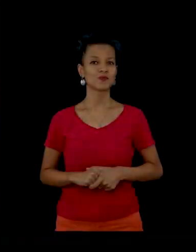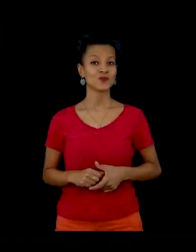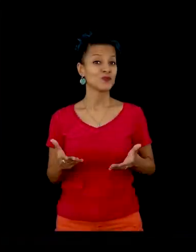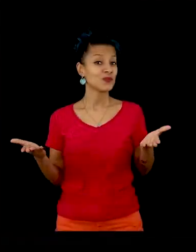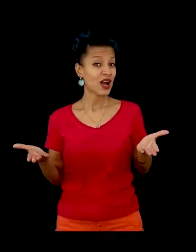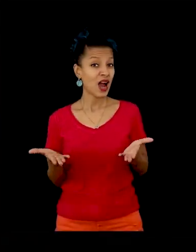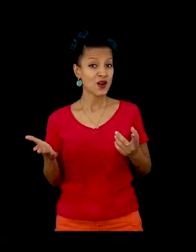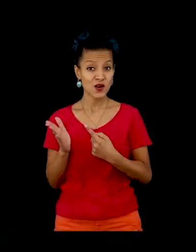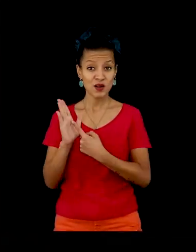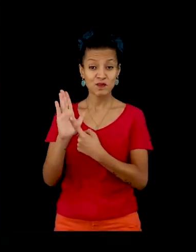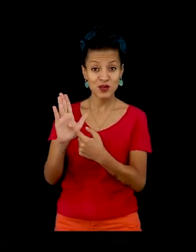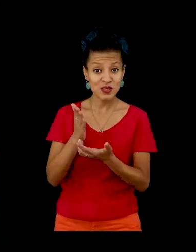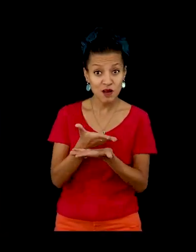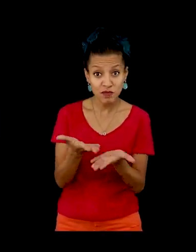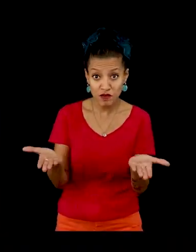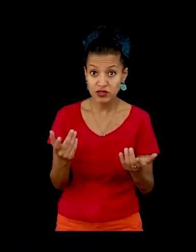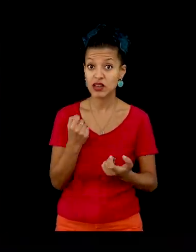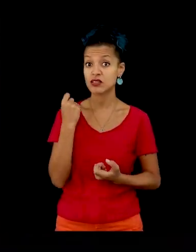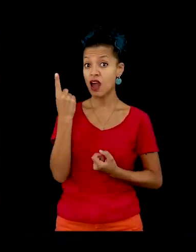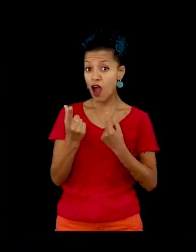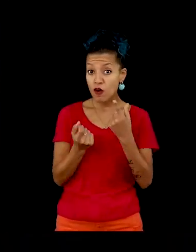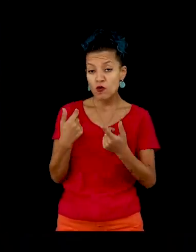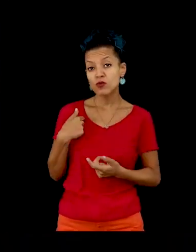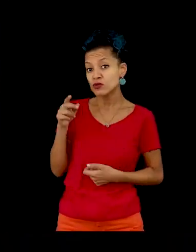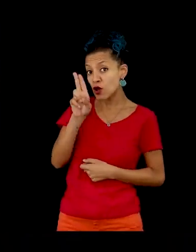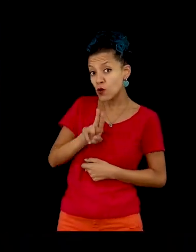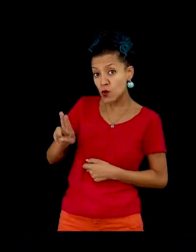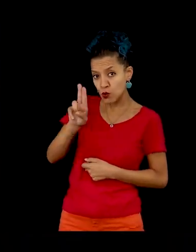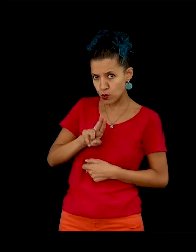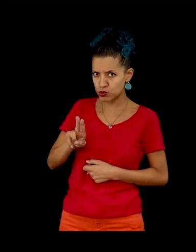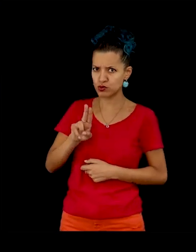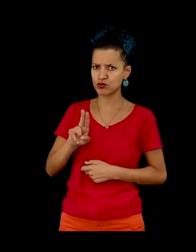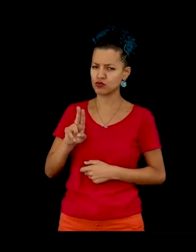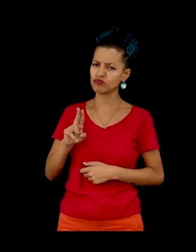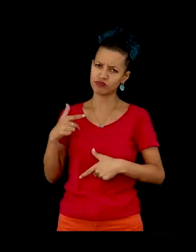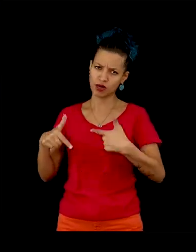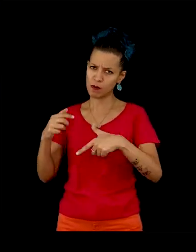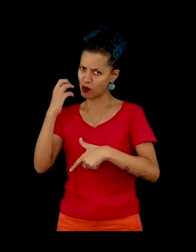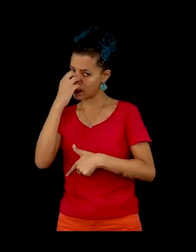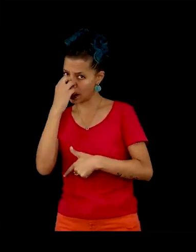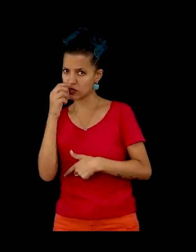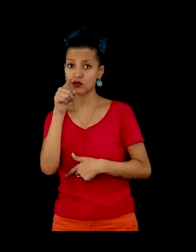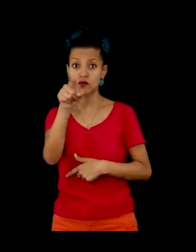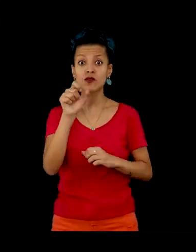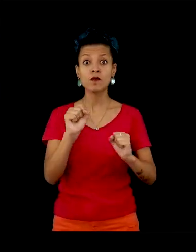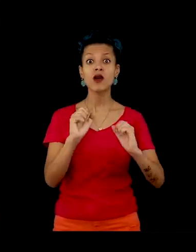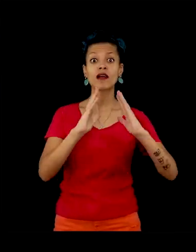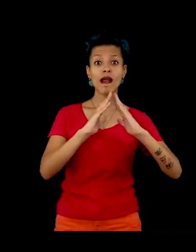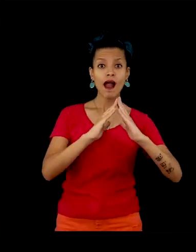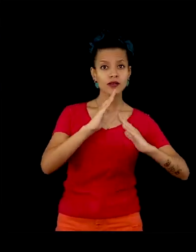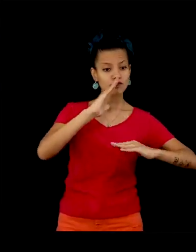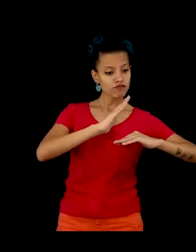Agora eu vou mostrar para vocês alguns instrumentos que eu uso em cena e que você pode construir aí na sua casa.